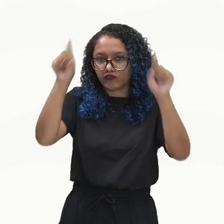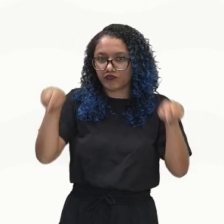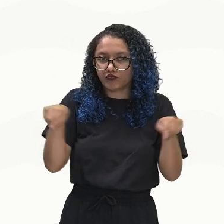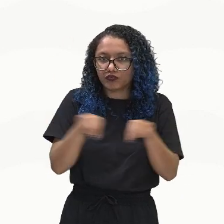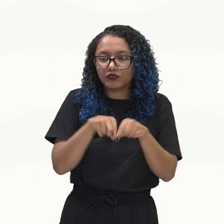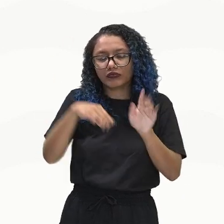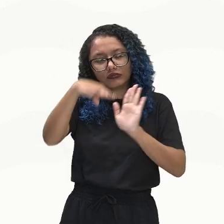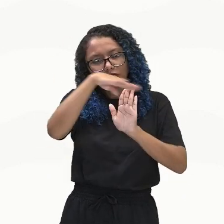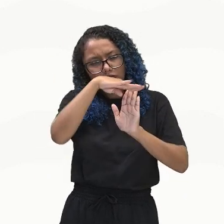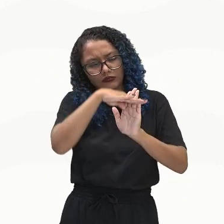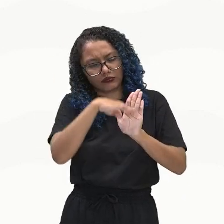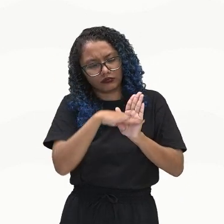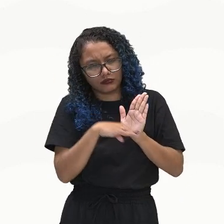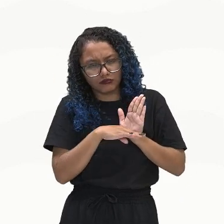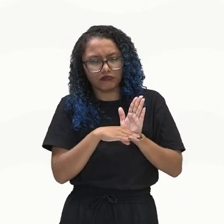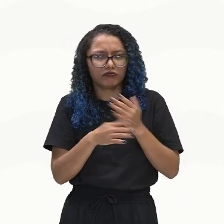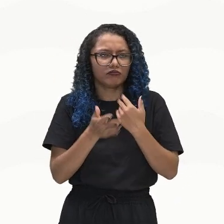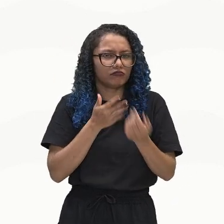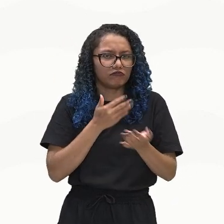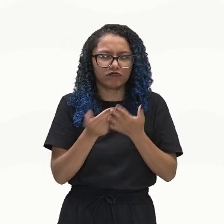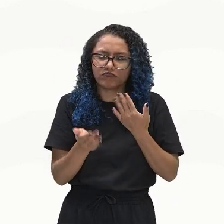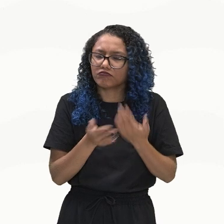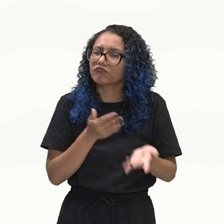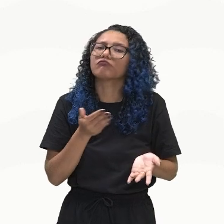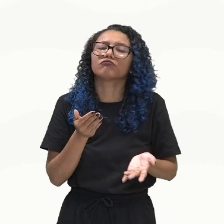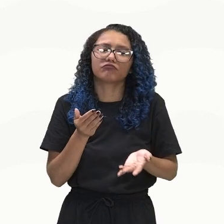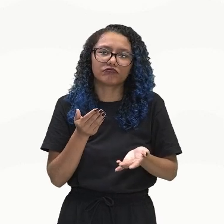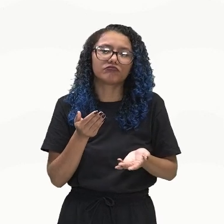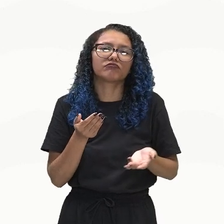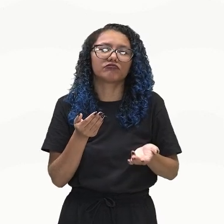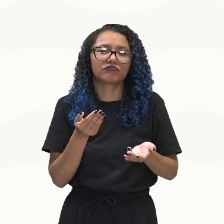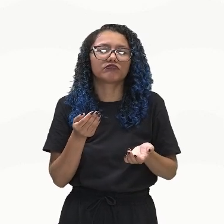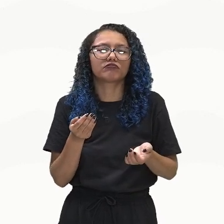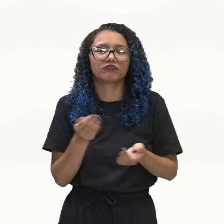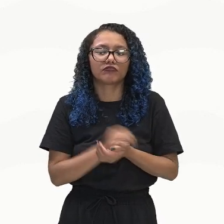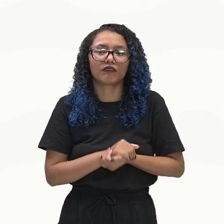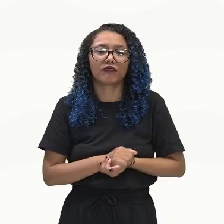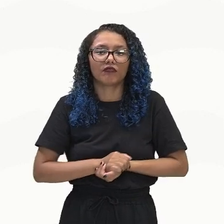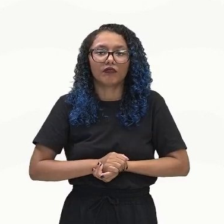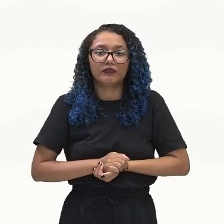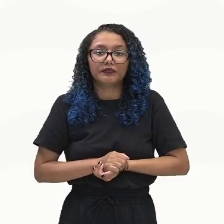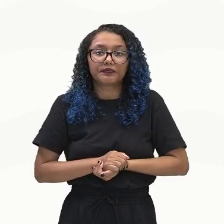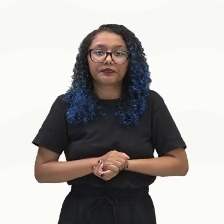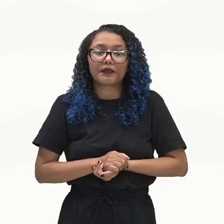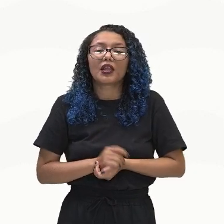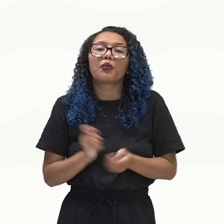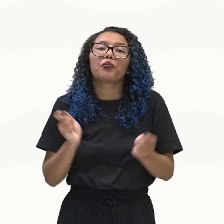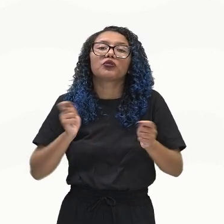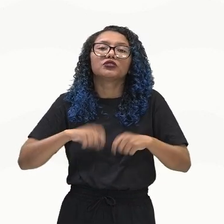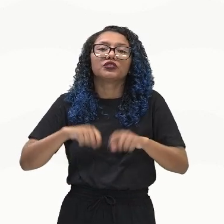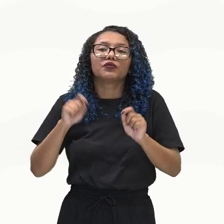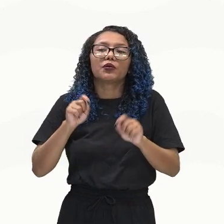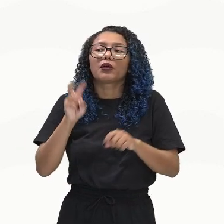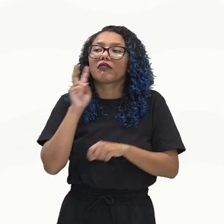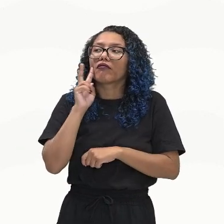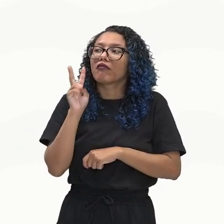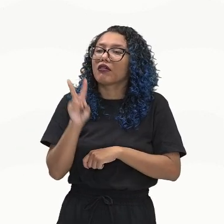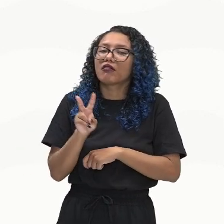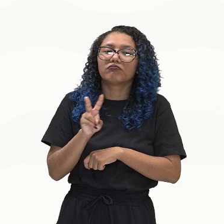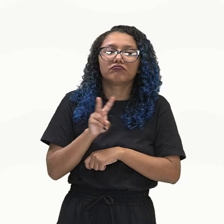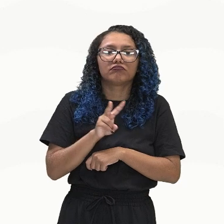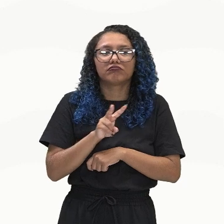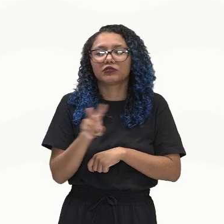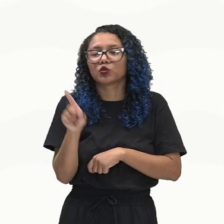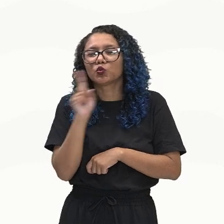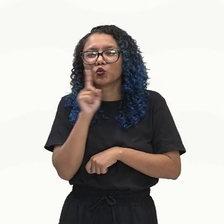uma lista, aquilo que seja que você possa ver todos os dias, como combustível